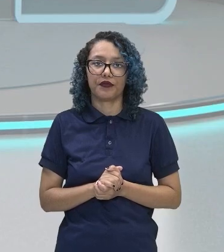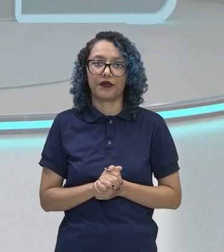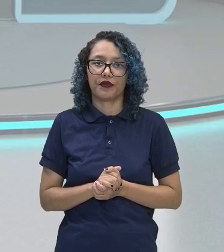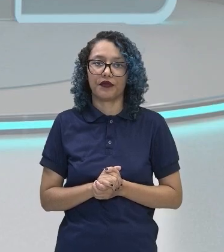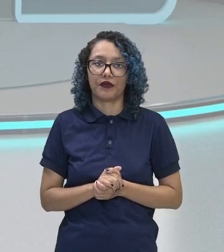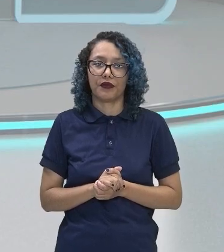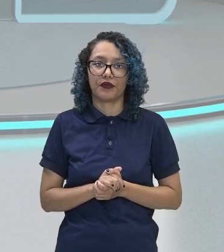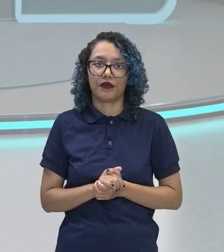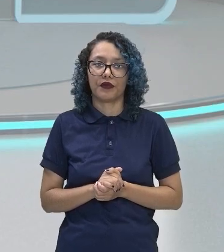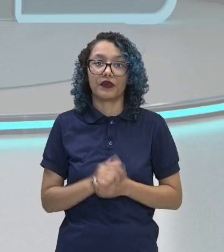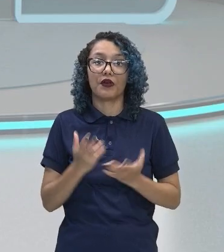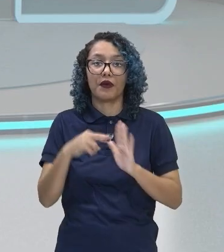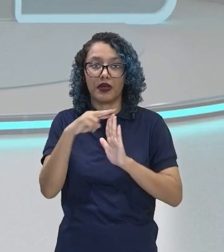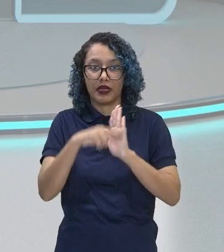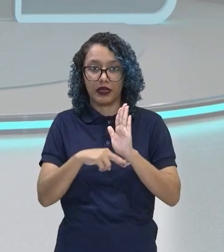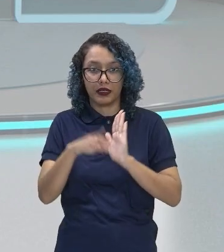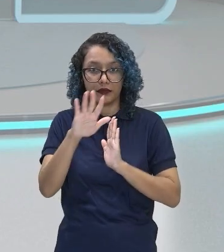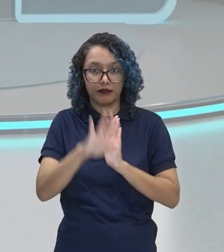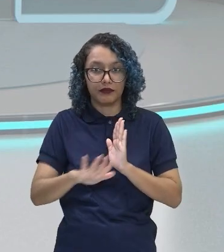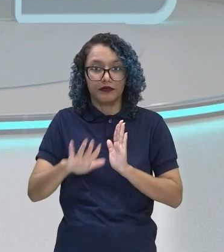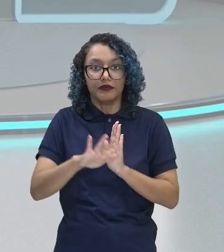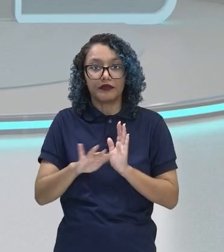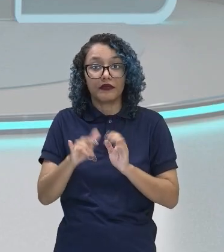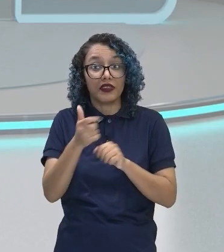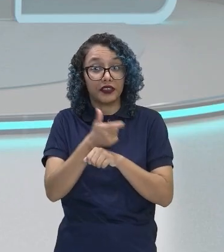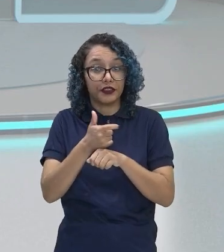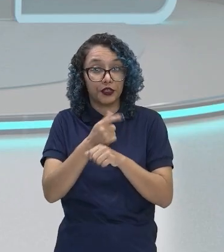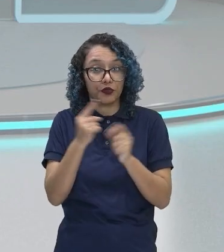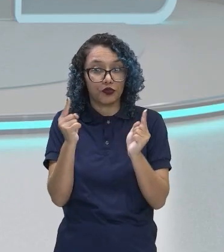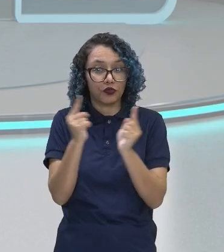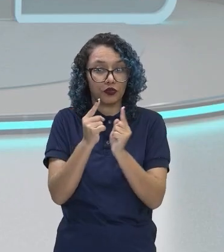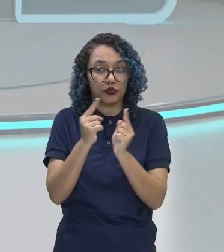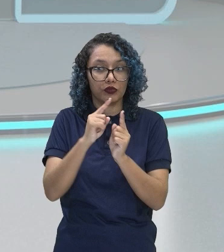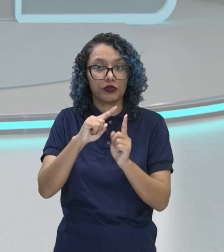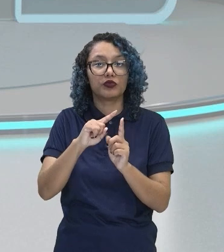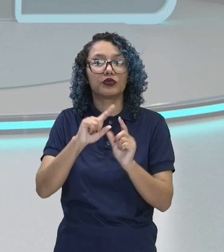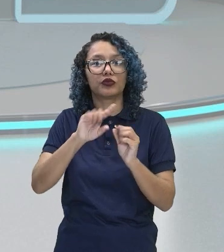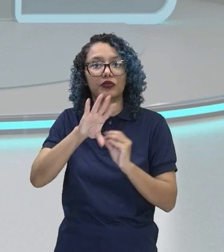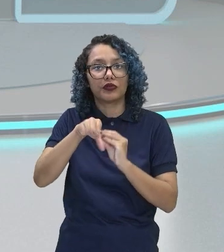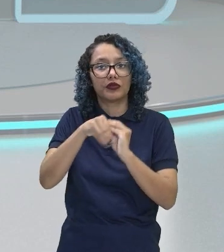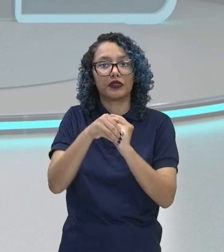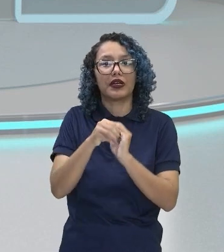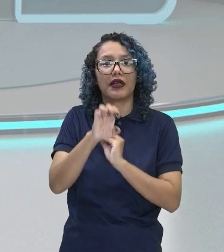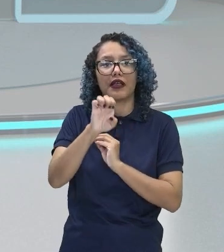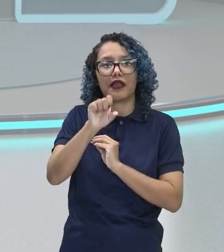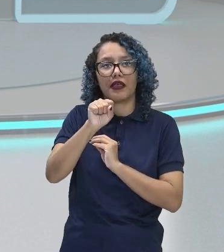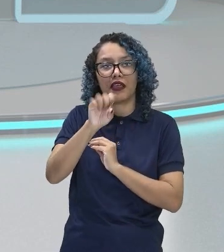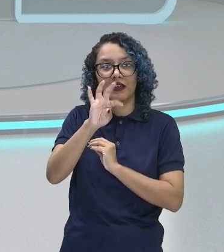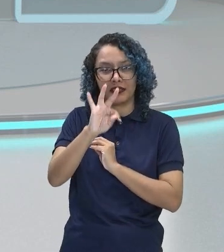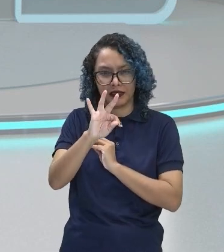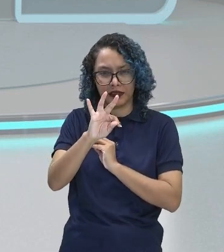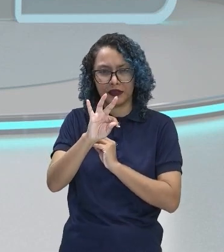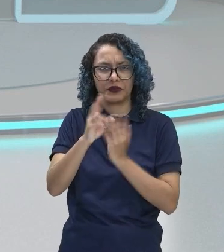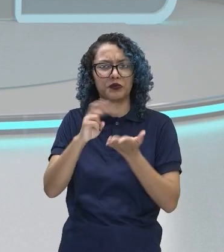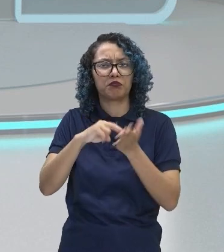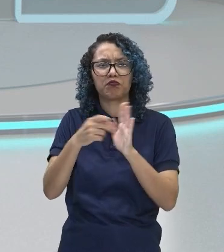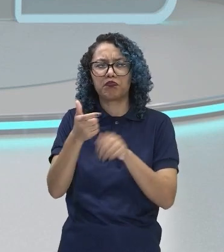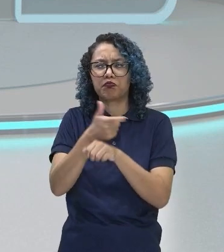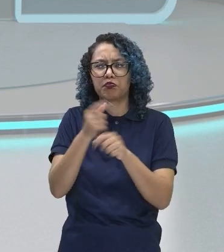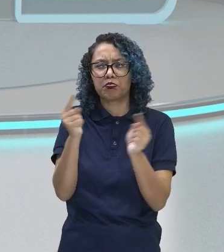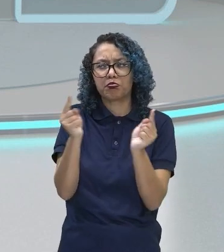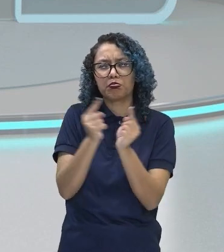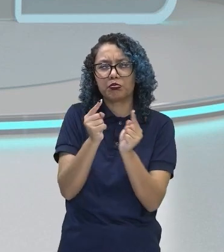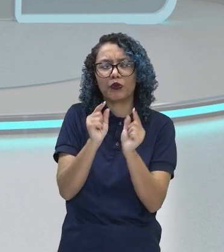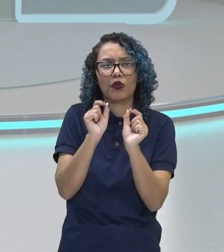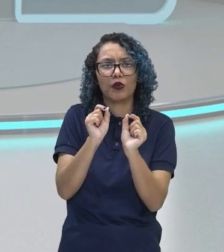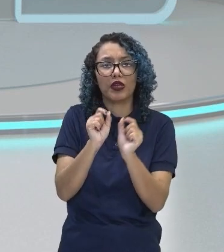regra geral. Adjetivos curtos, nós acrescentamos EST. Teacher, o que é um adjetivo curto? Adjetivo curto é aquele